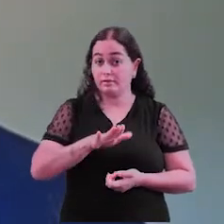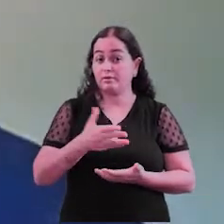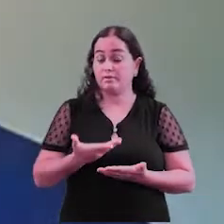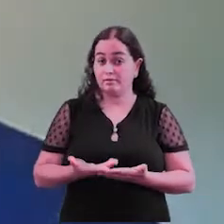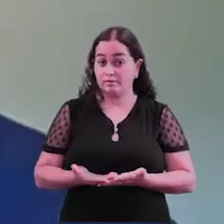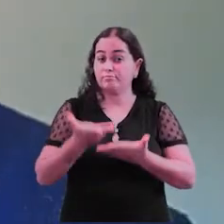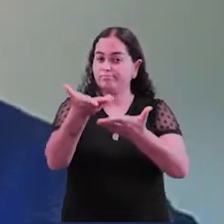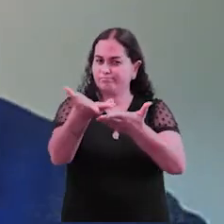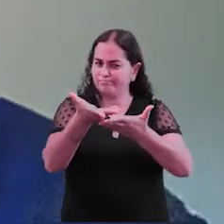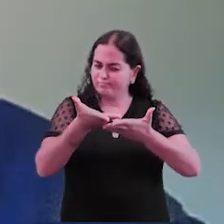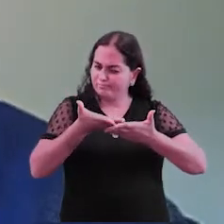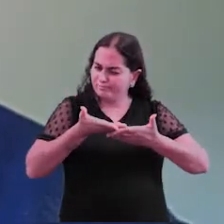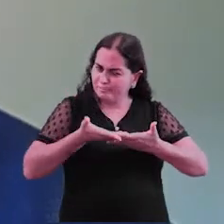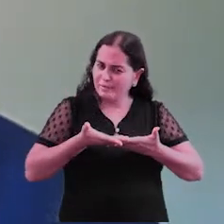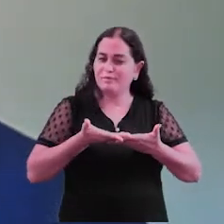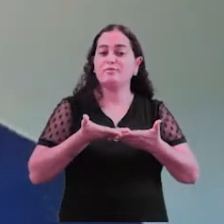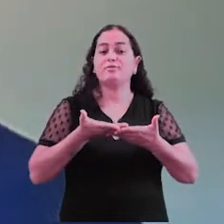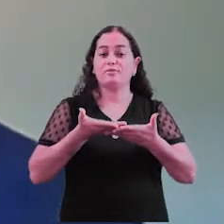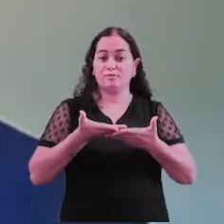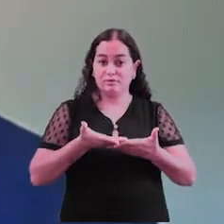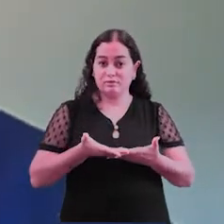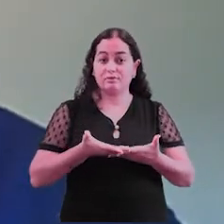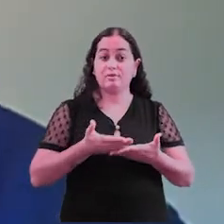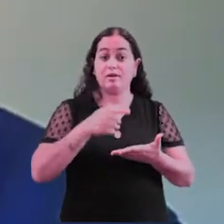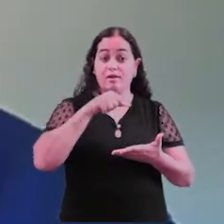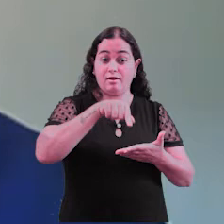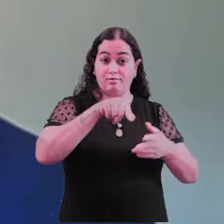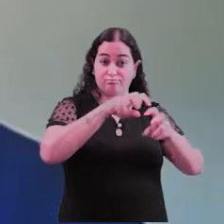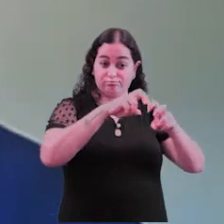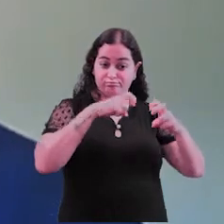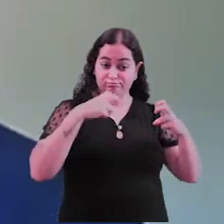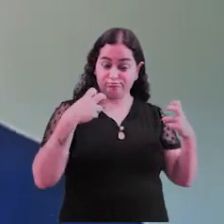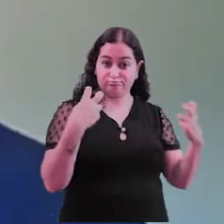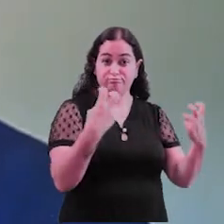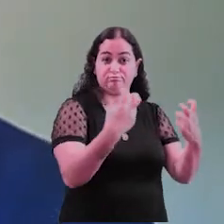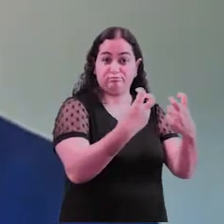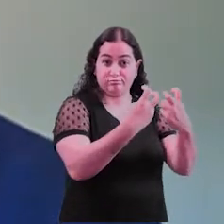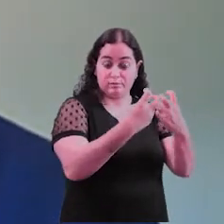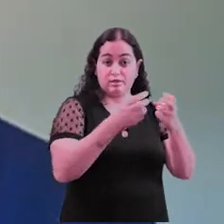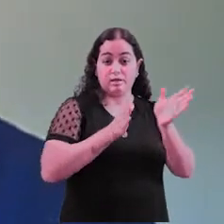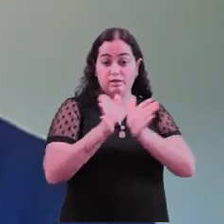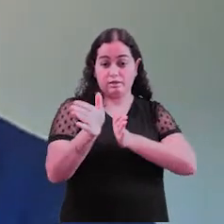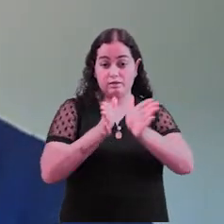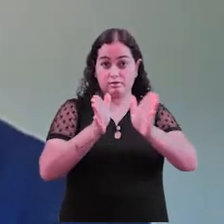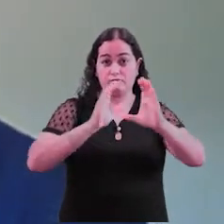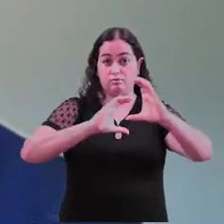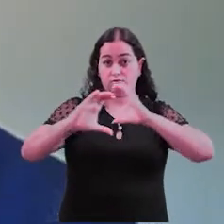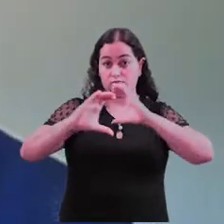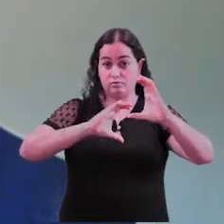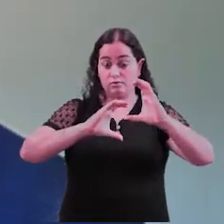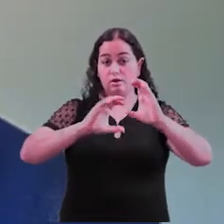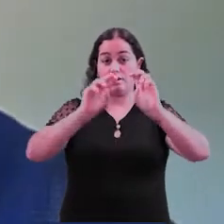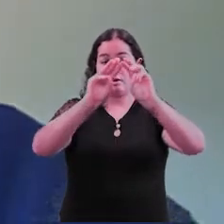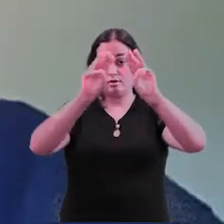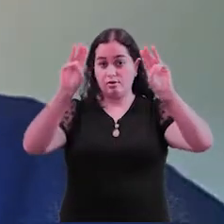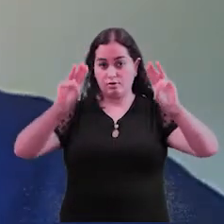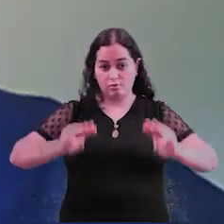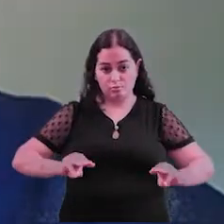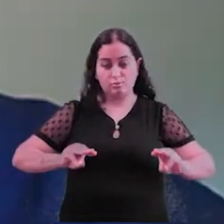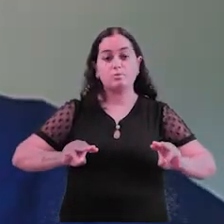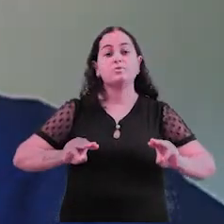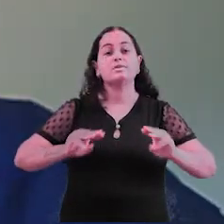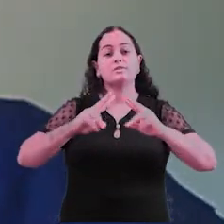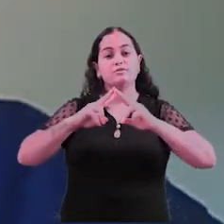Boa tarde. Sejam muito bem-vindos à mesa Acessibilidade Comunicacional, Museus